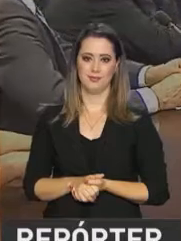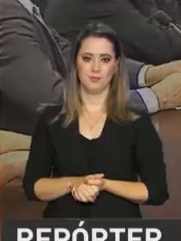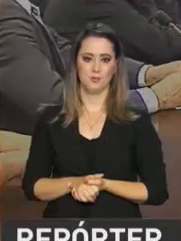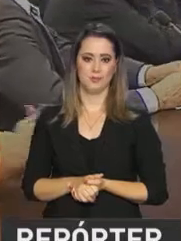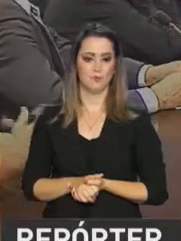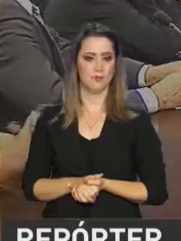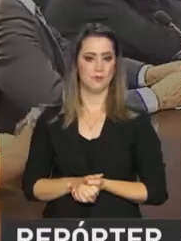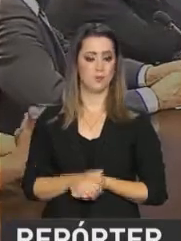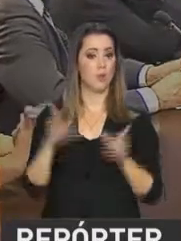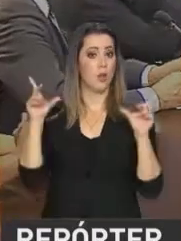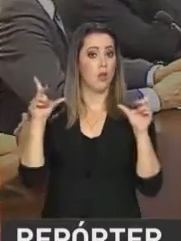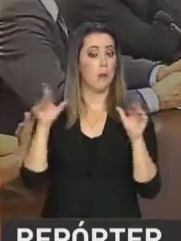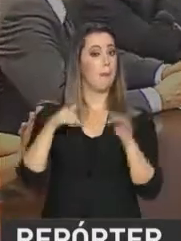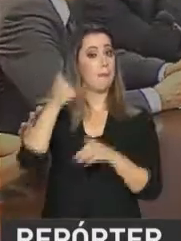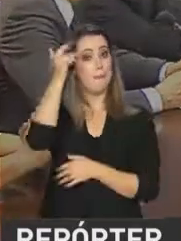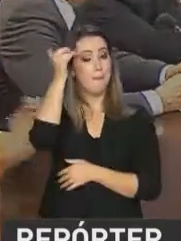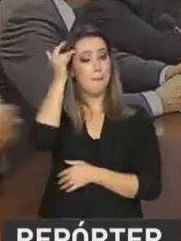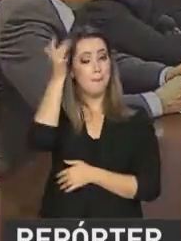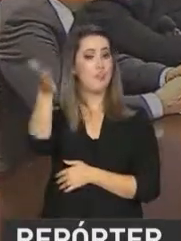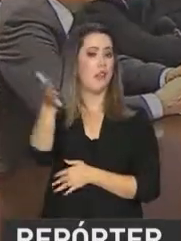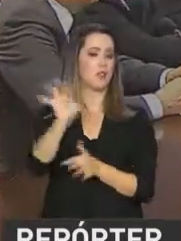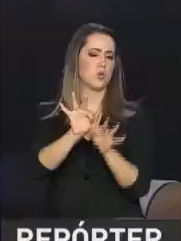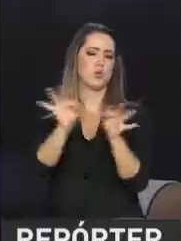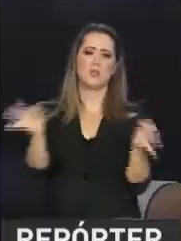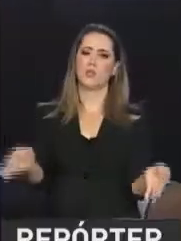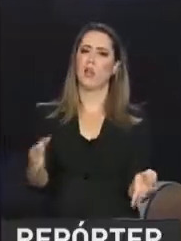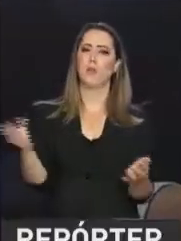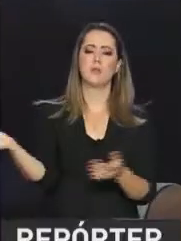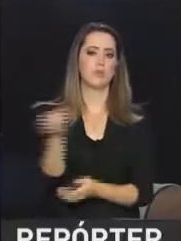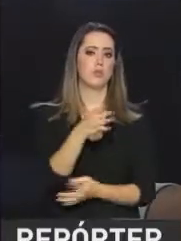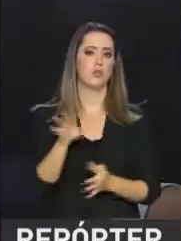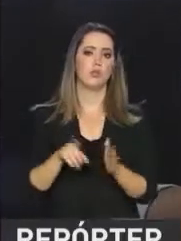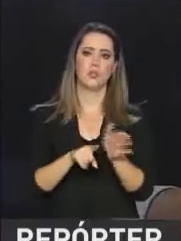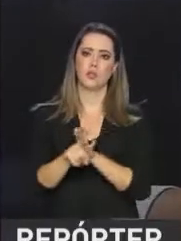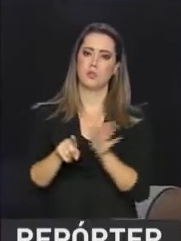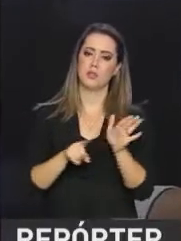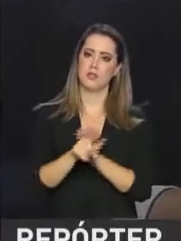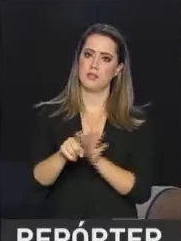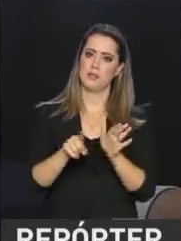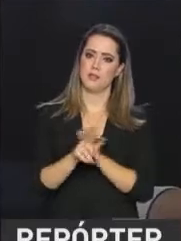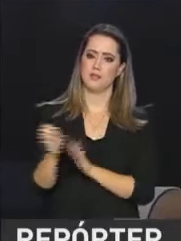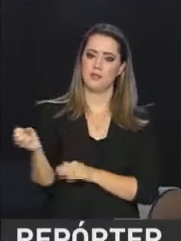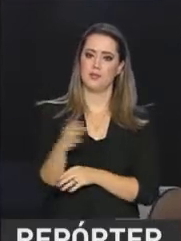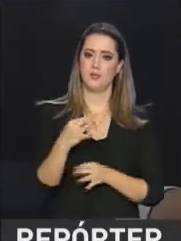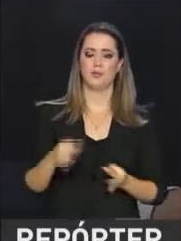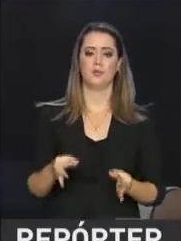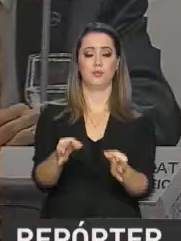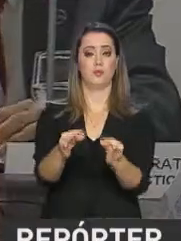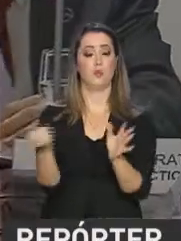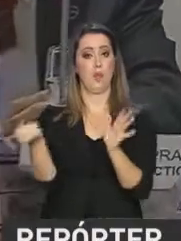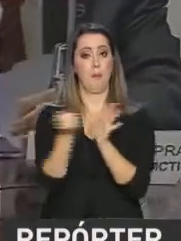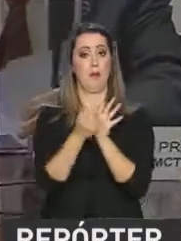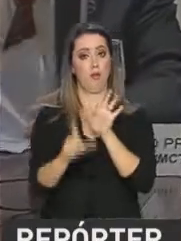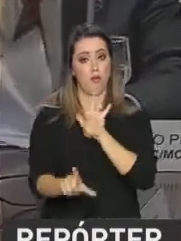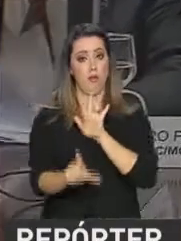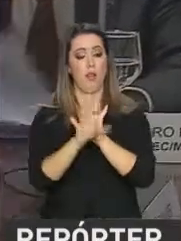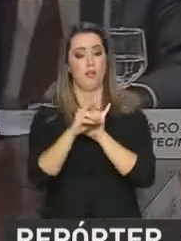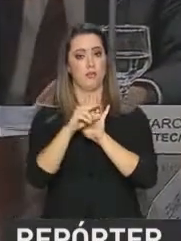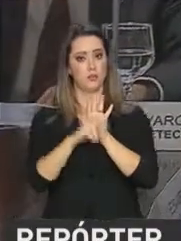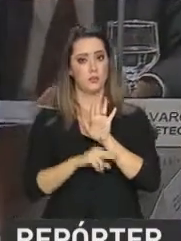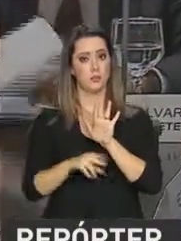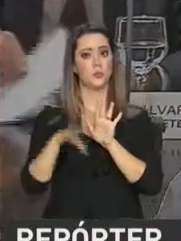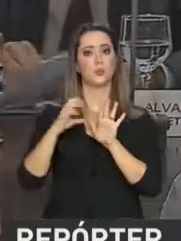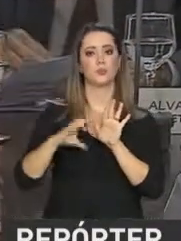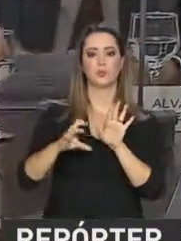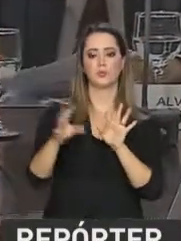menos burocracia para pesquisar e inovar o decreto que regulamenta o marco legal da ciência e tecnologia deve